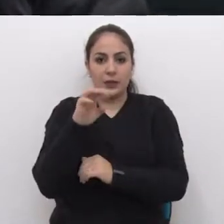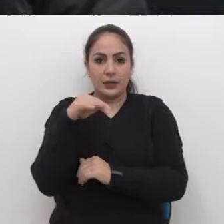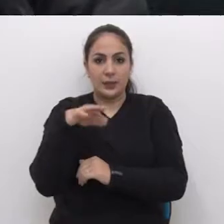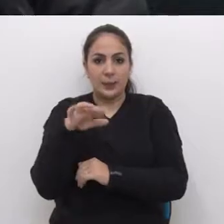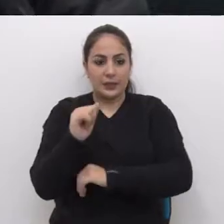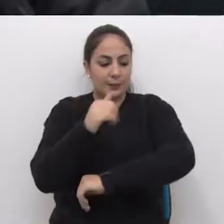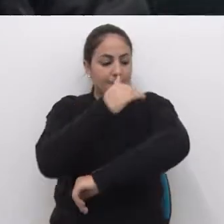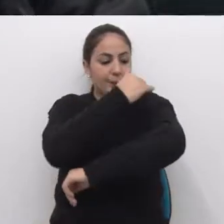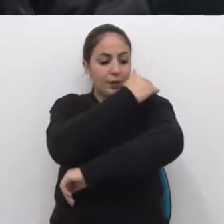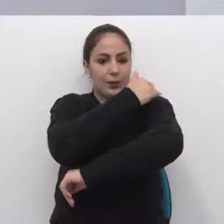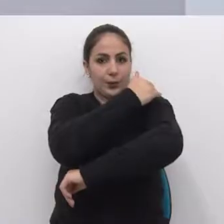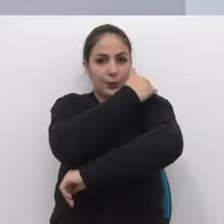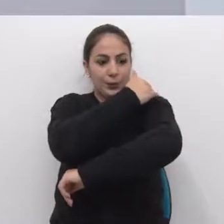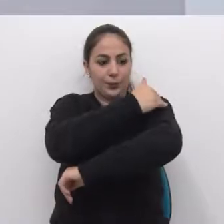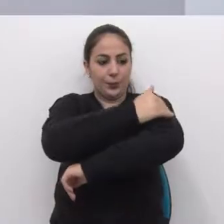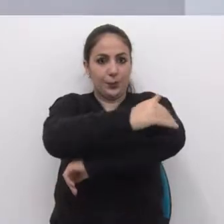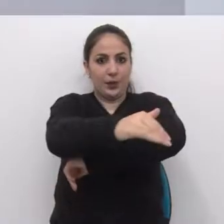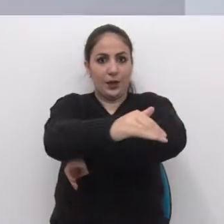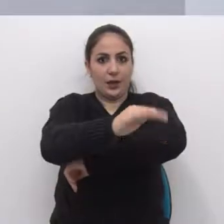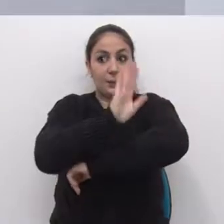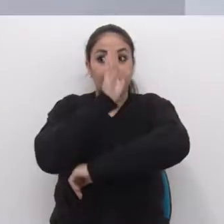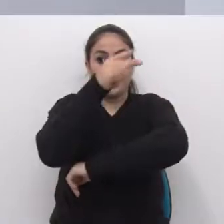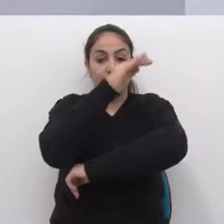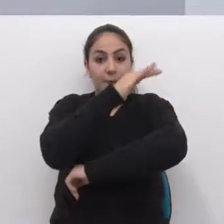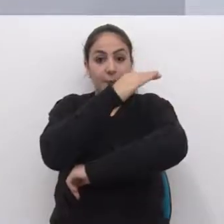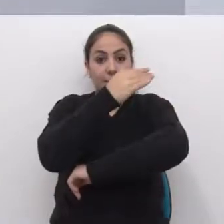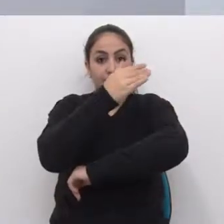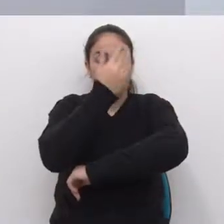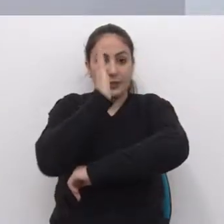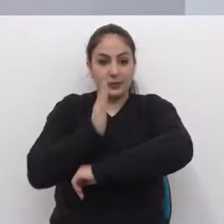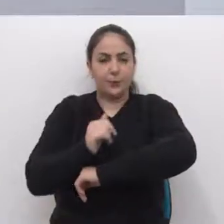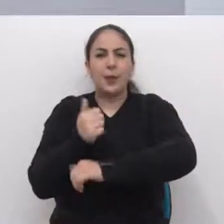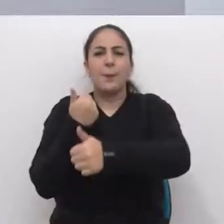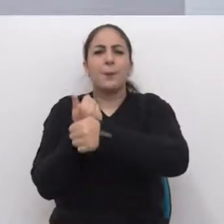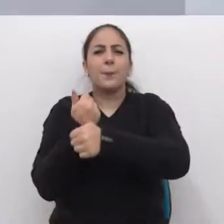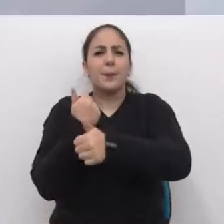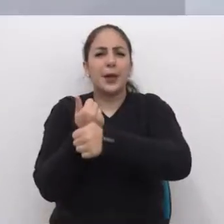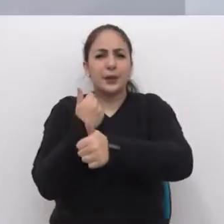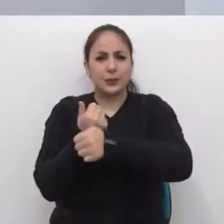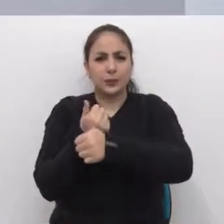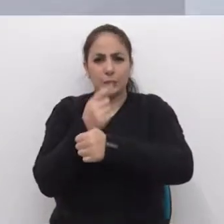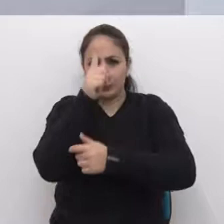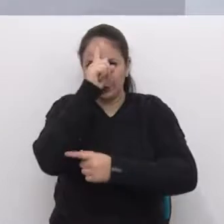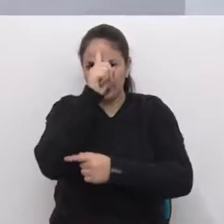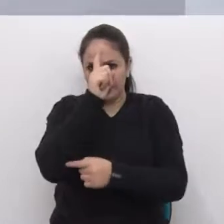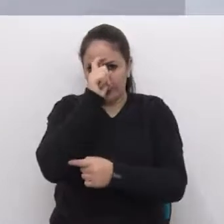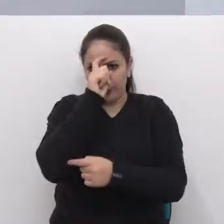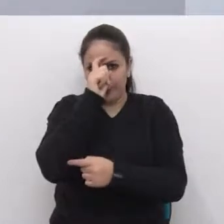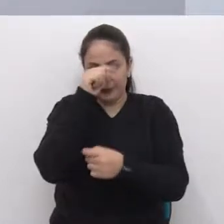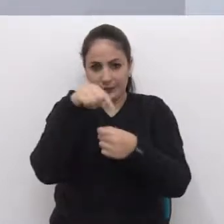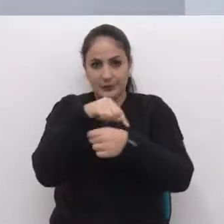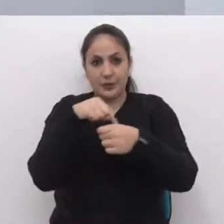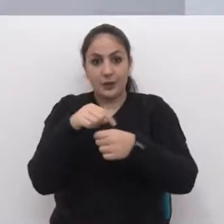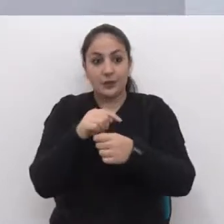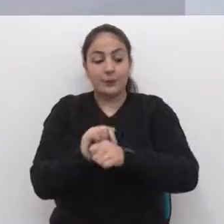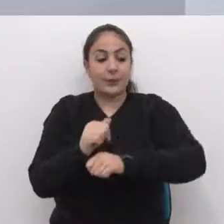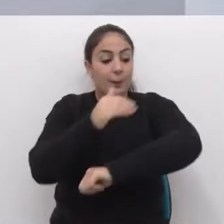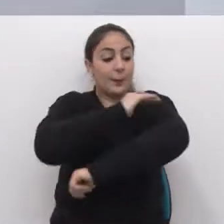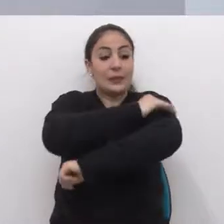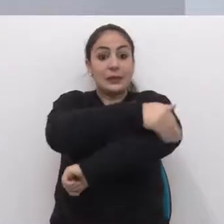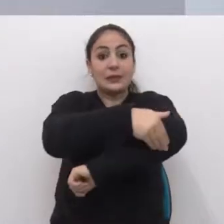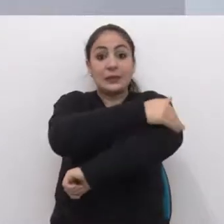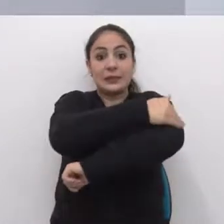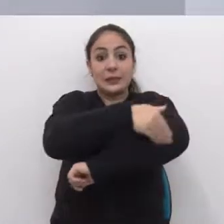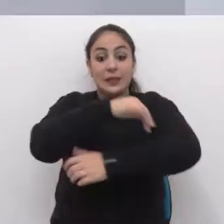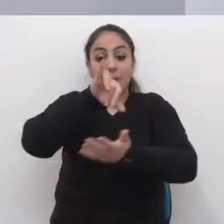direção à Avenida Brasil. Ele explica. Próximo ao Hospital da Cidade, bem na esquina da praça do Hospital da Cidade. Ali acontece muito acidente,